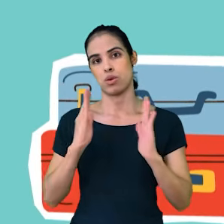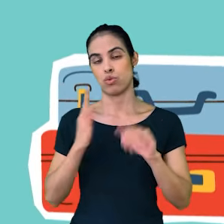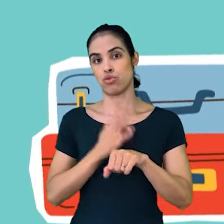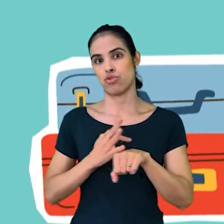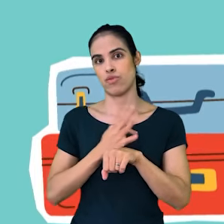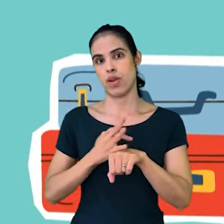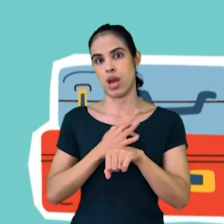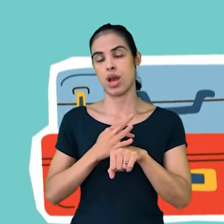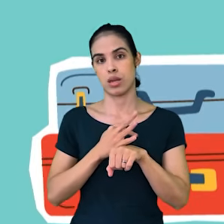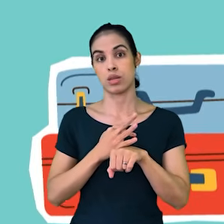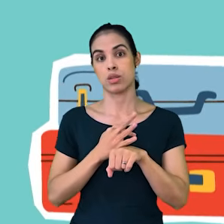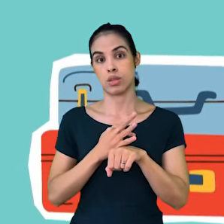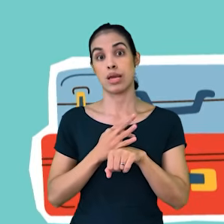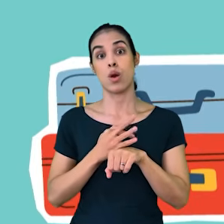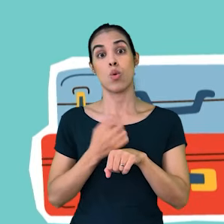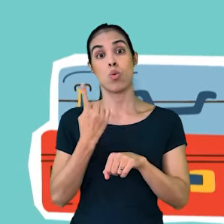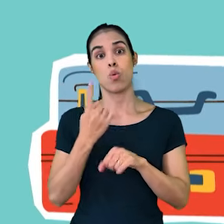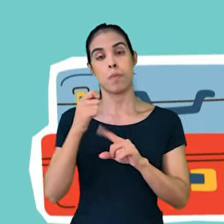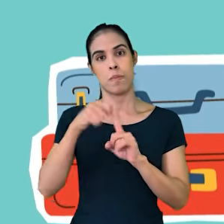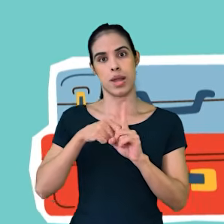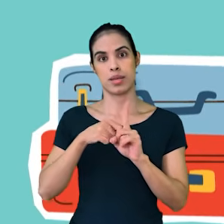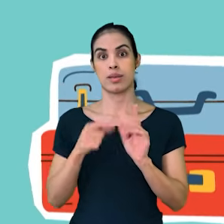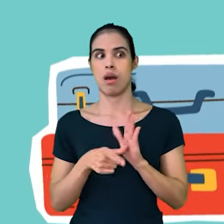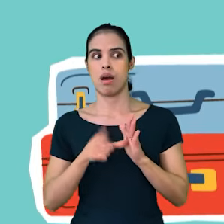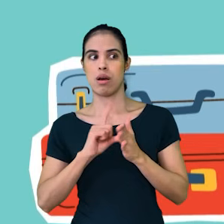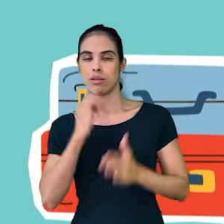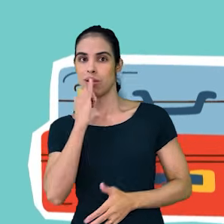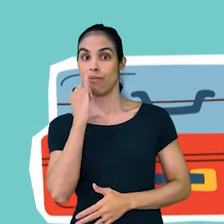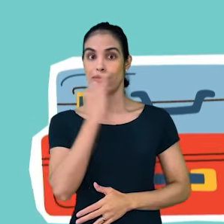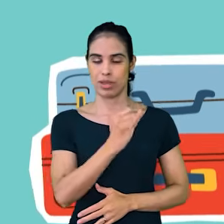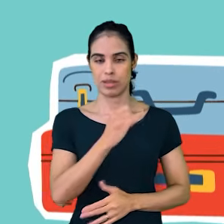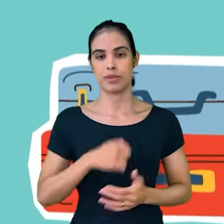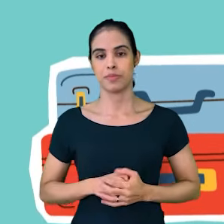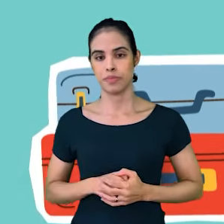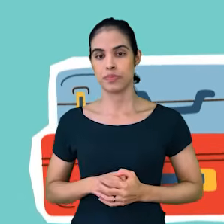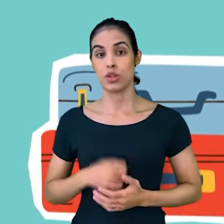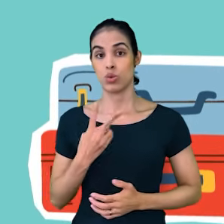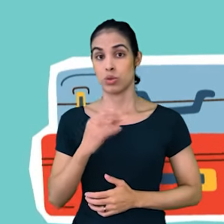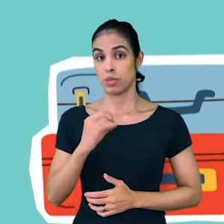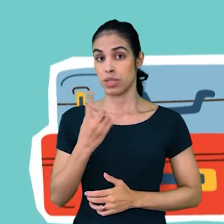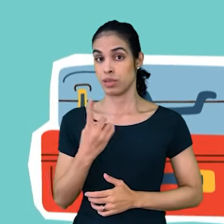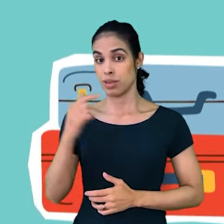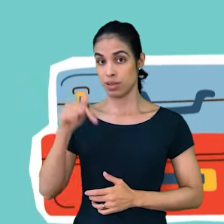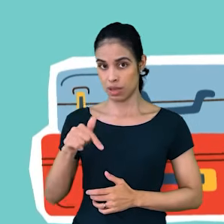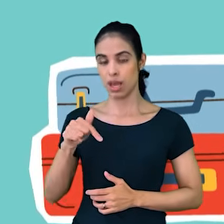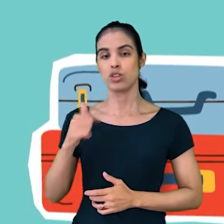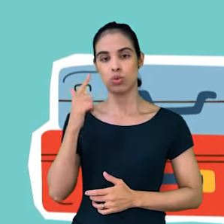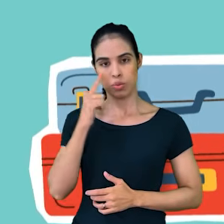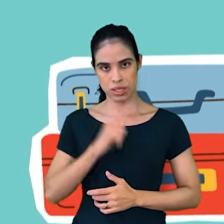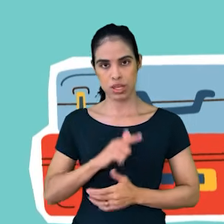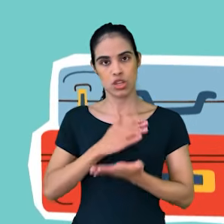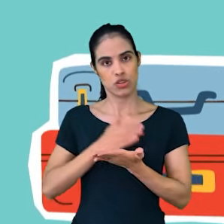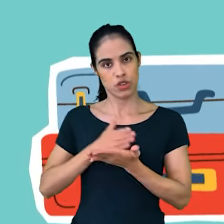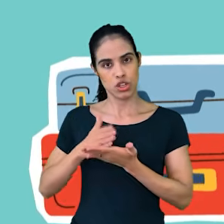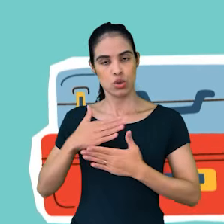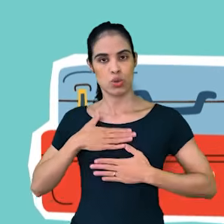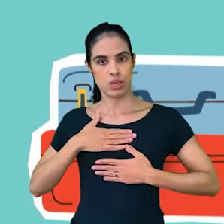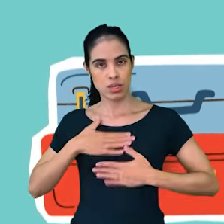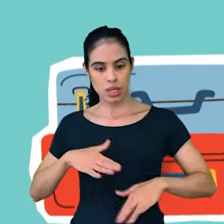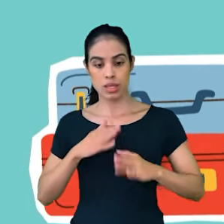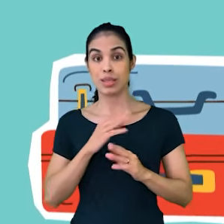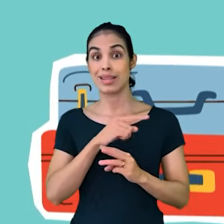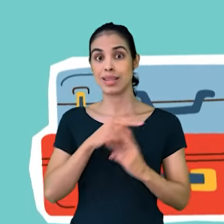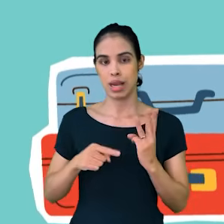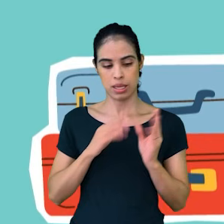de férias com antecedência mínima de 30 dias. Em 2017, passou a ser possível dividir o descanso em